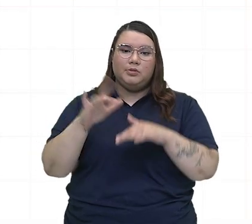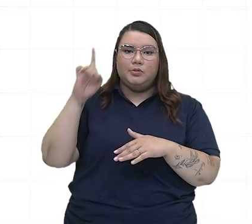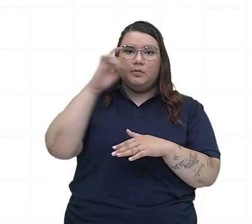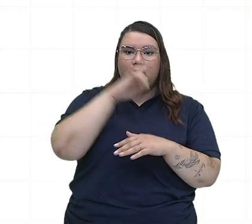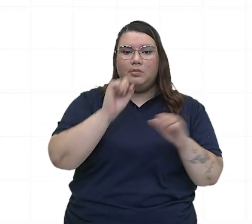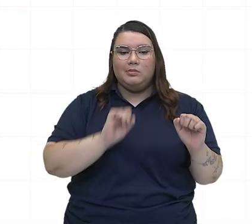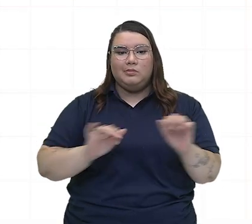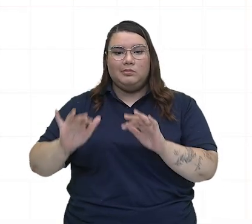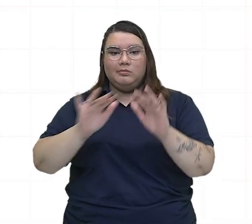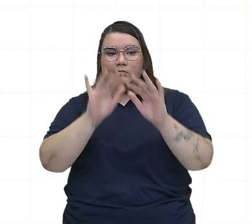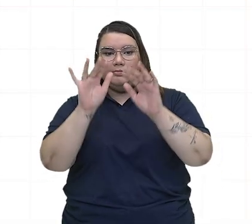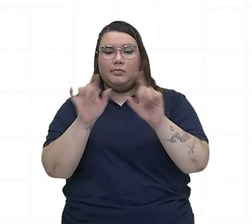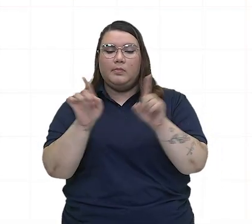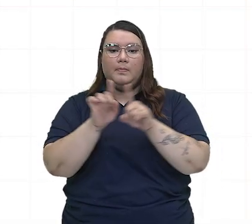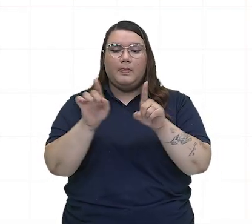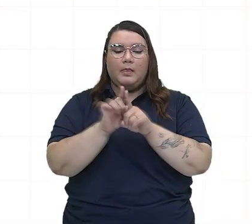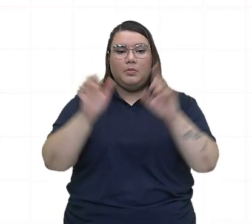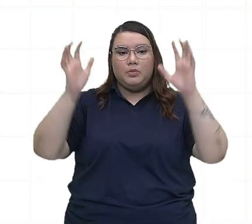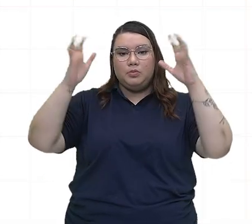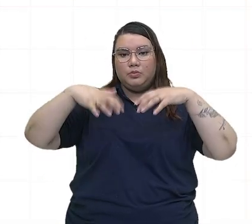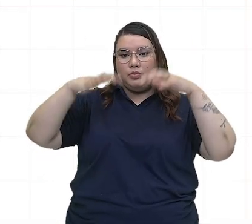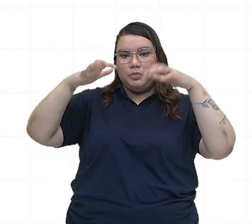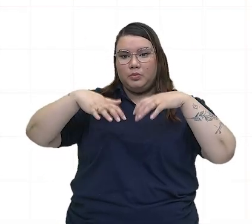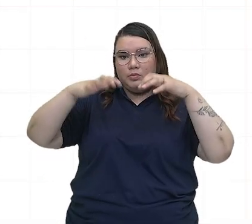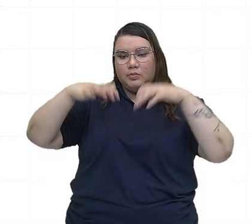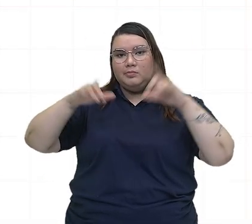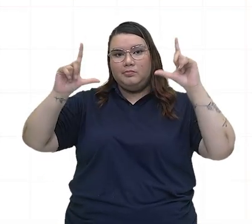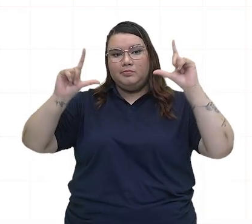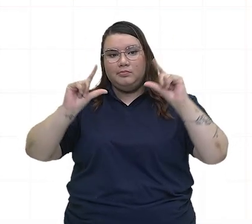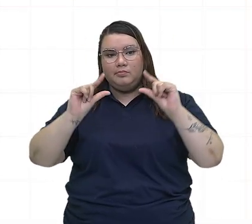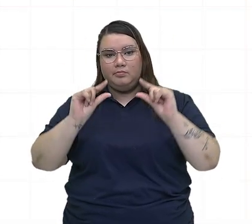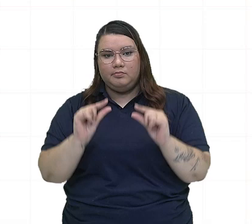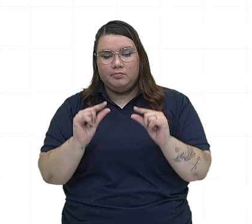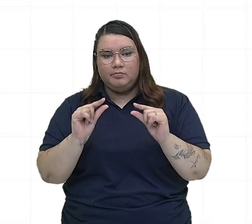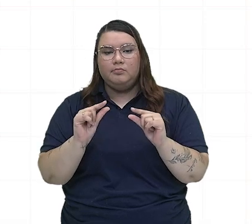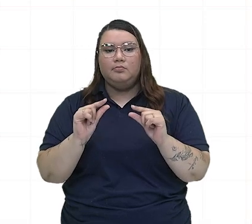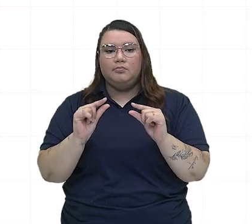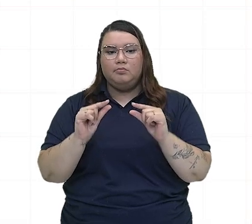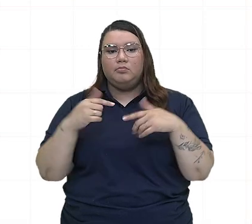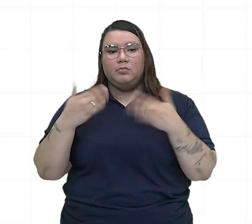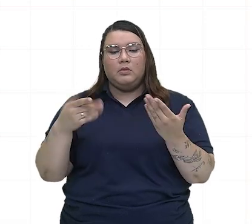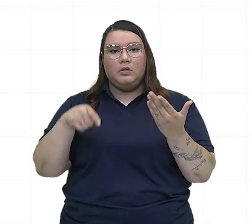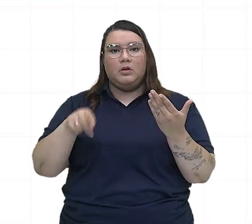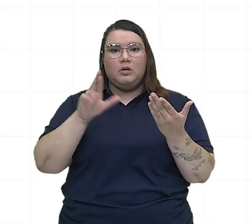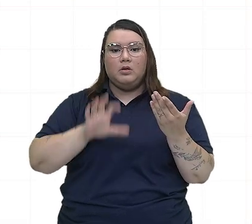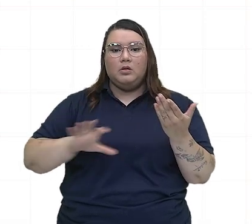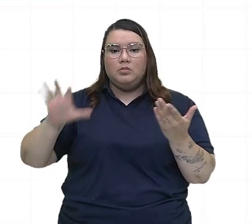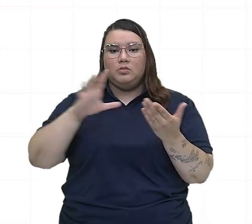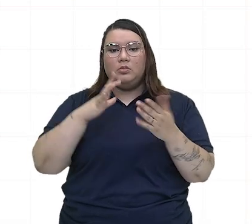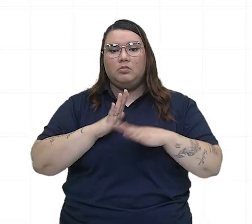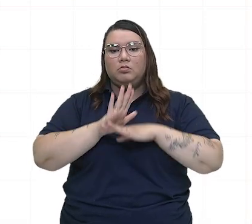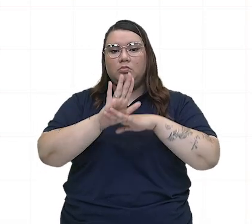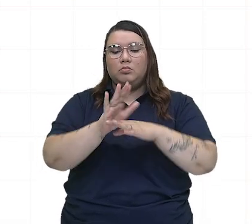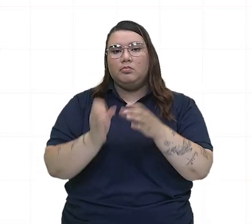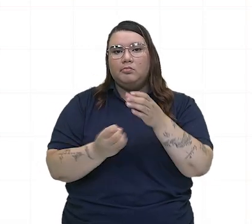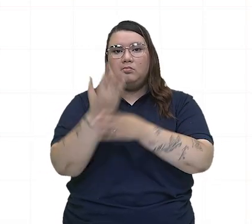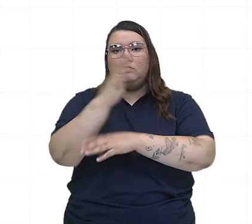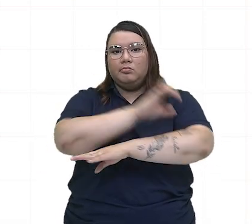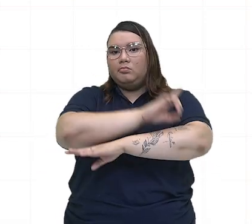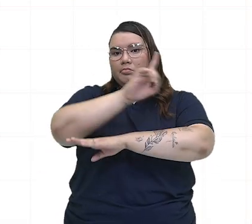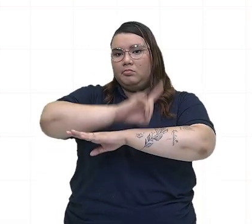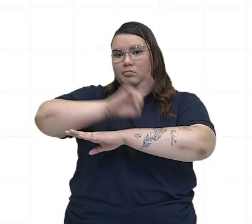que vai dificultar a evaporação. Isso diminui a quantidade de chuvas na região e favorece o surgimento